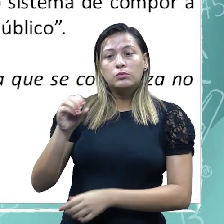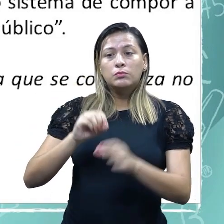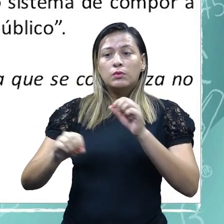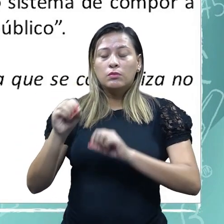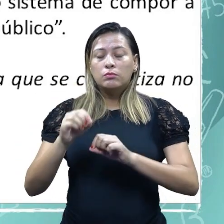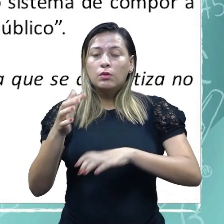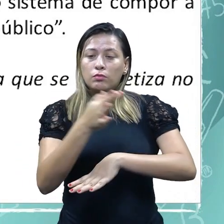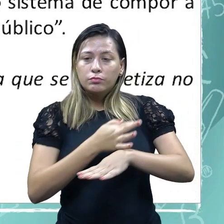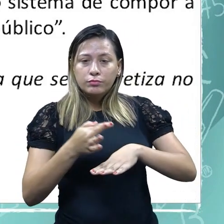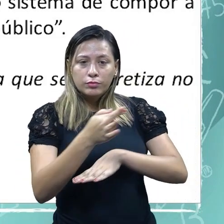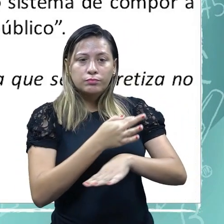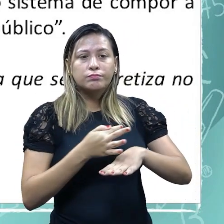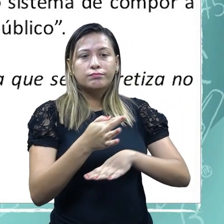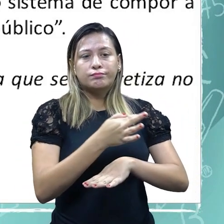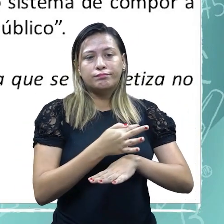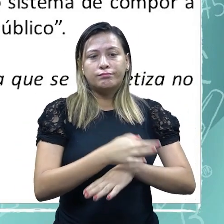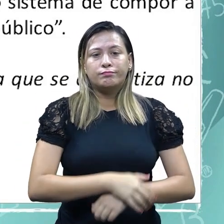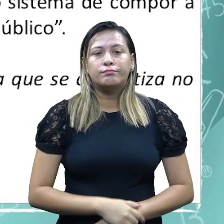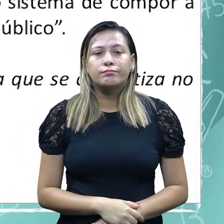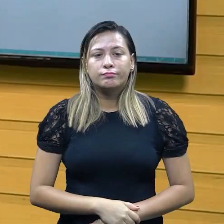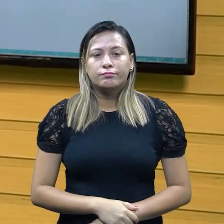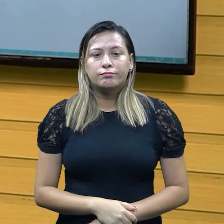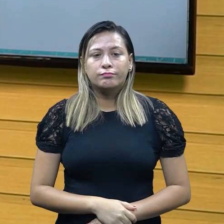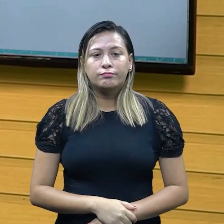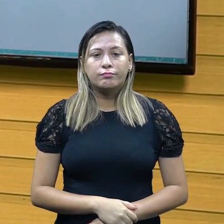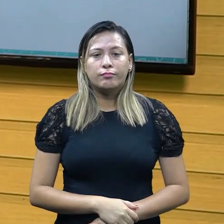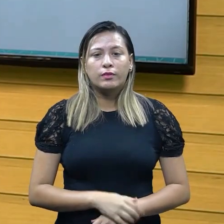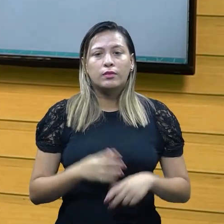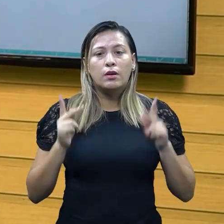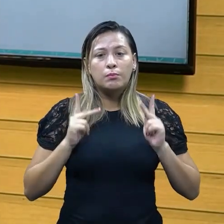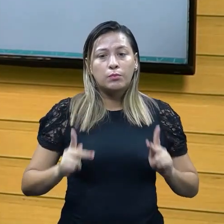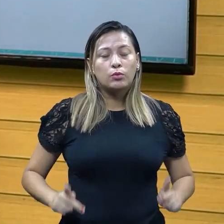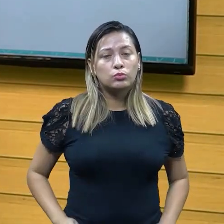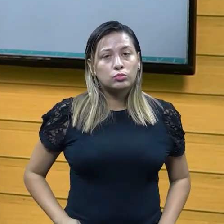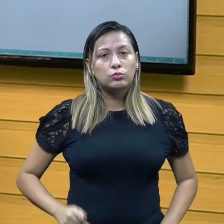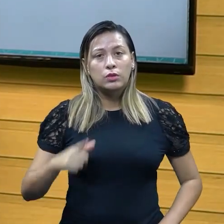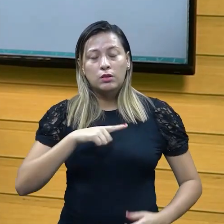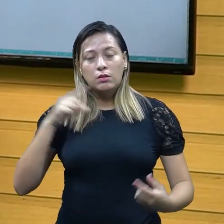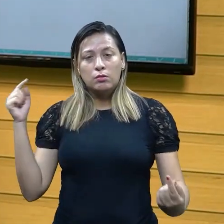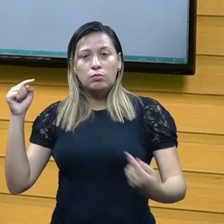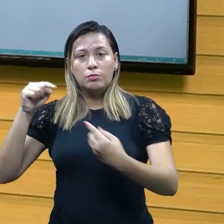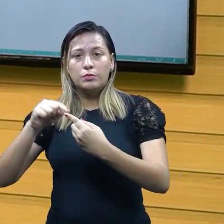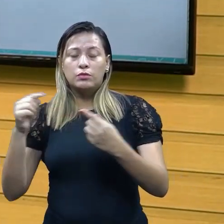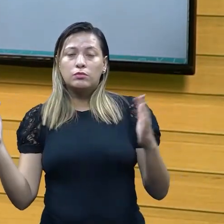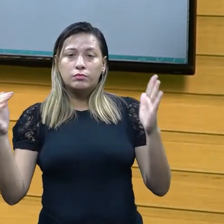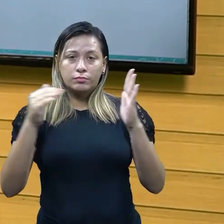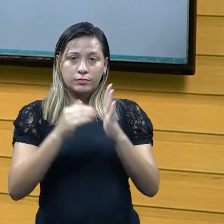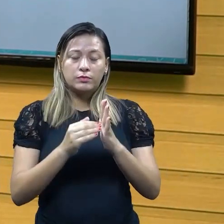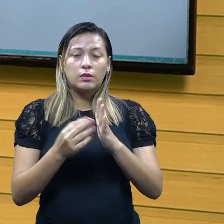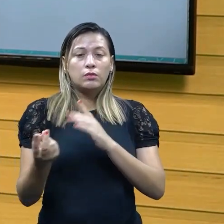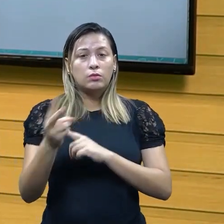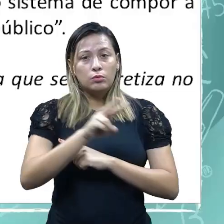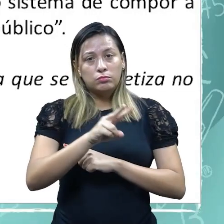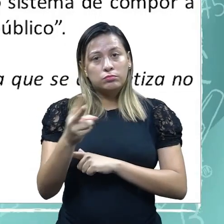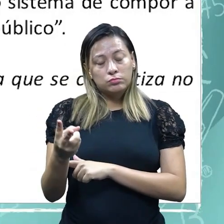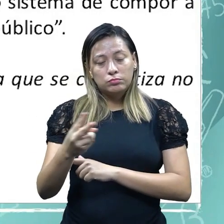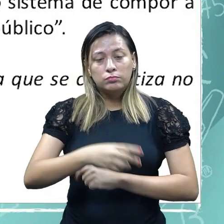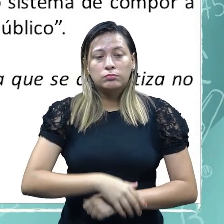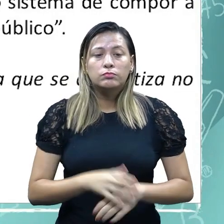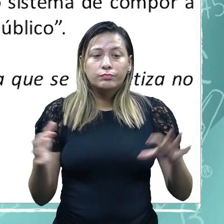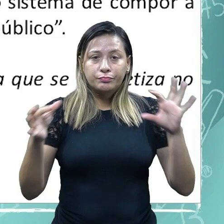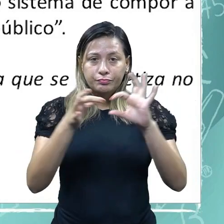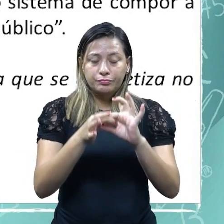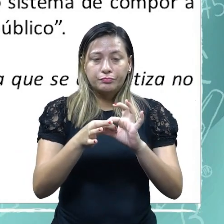Sucessão dos atos com um objetivo final. Mas aí a gente casa os 2, processo e procedimento, tá?